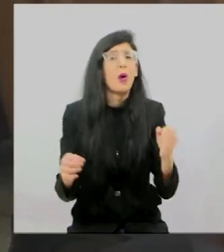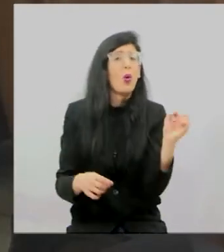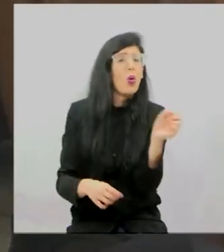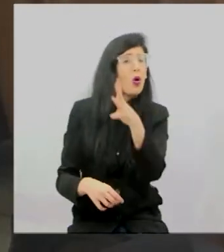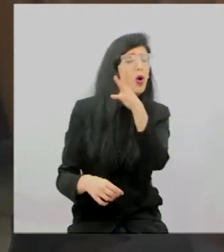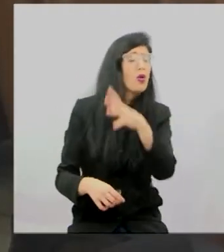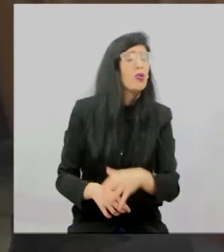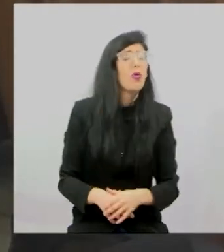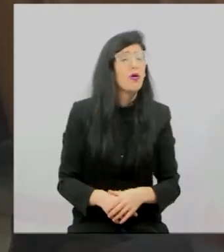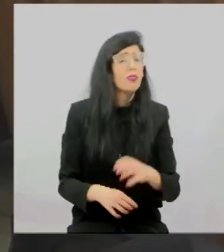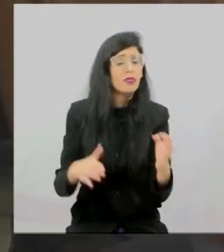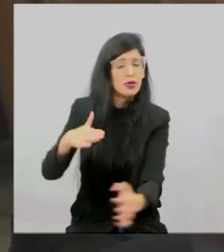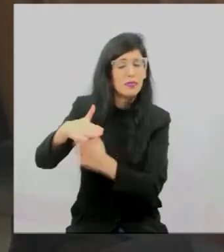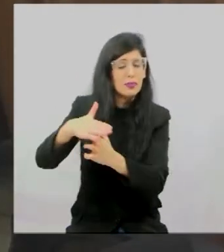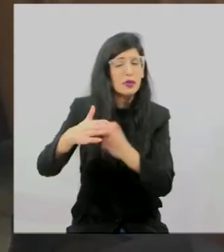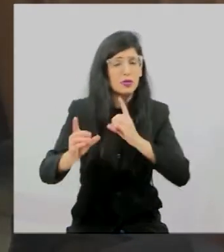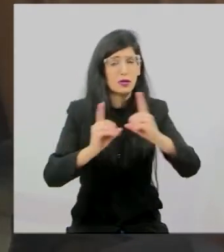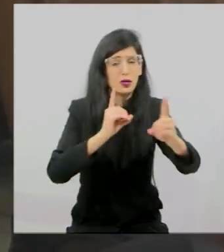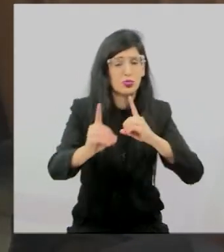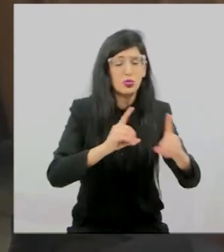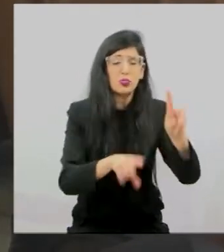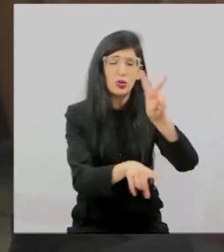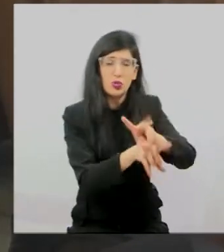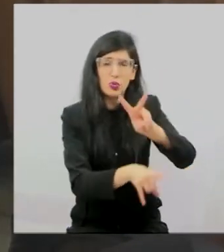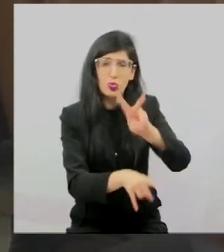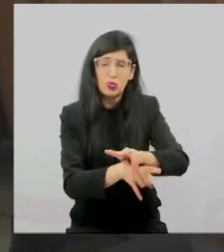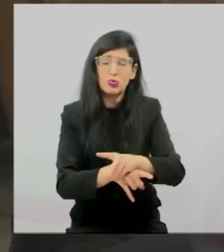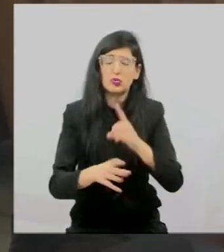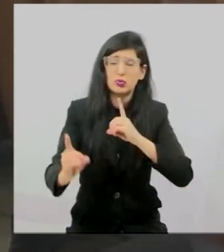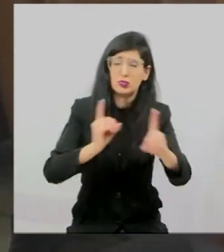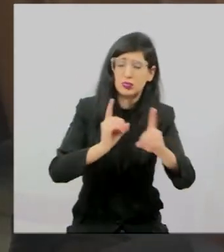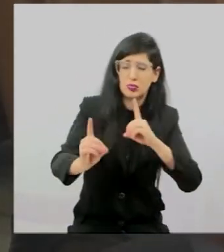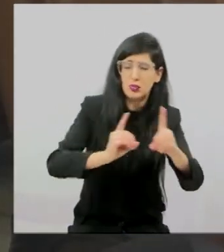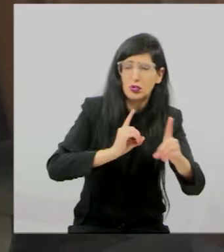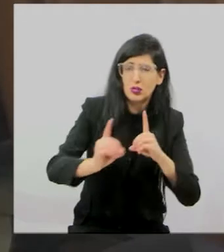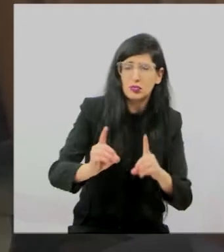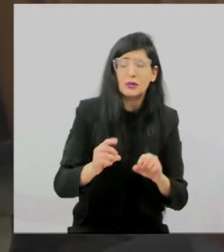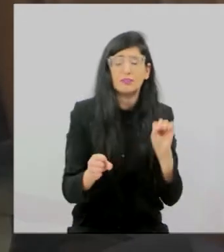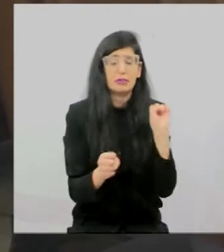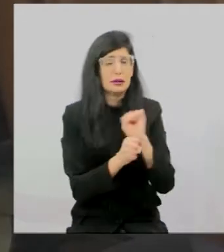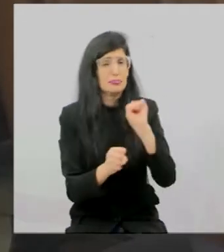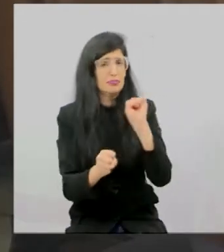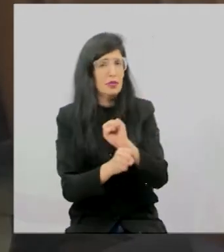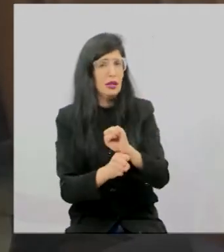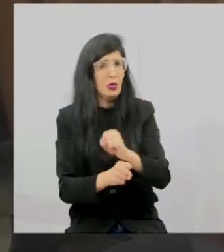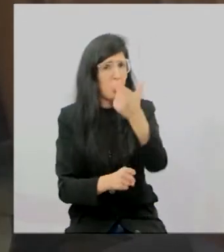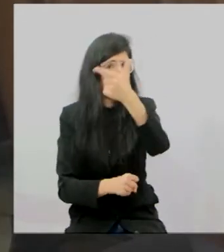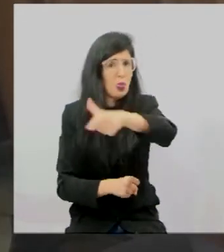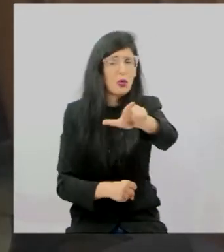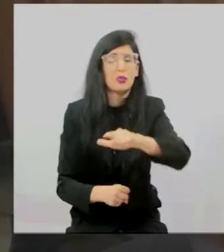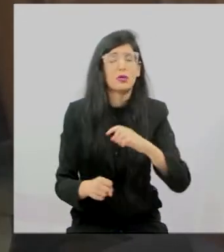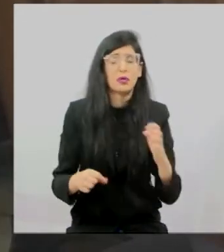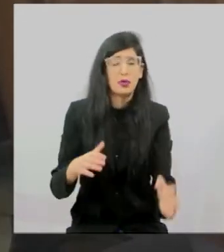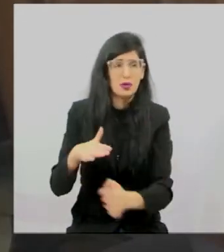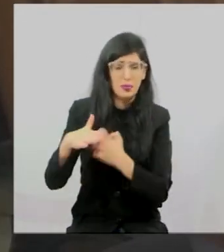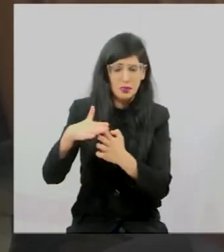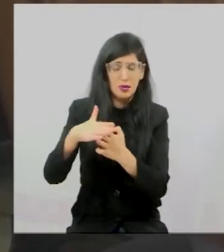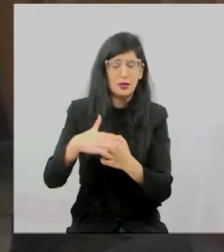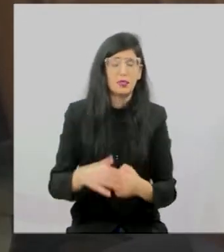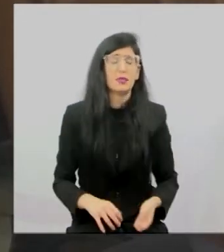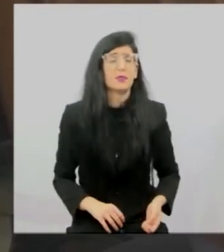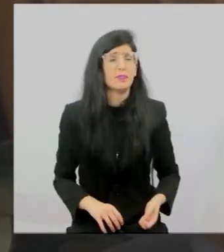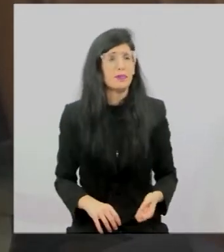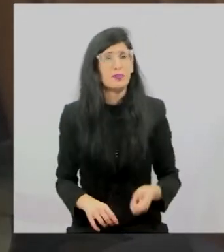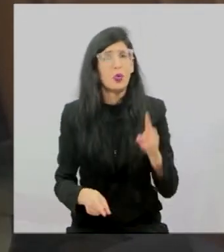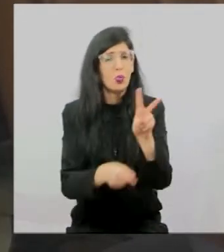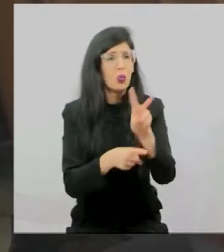da Nova Dutra, e a gente está acompanhando as resolutivas, a construção desse edital. Então, acho muito importante